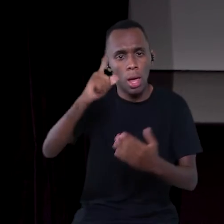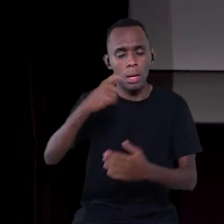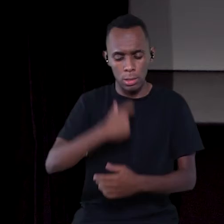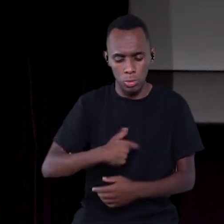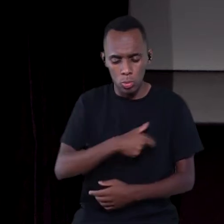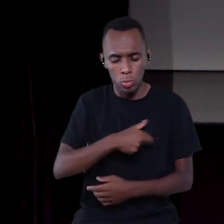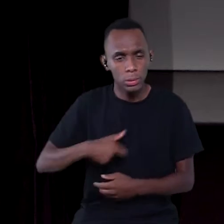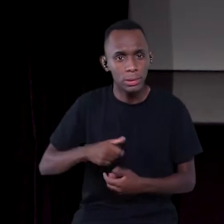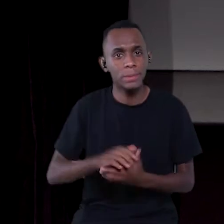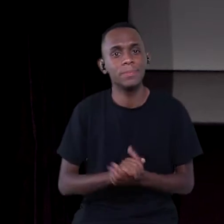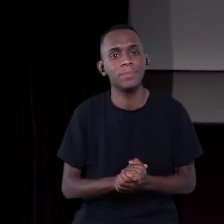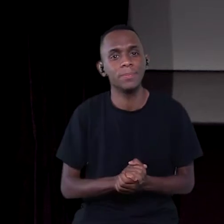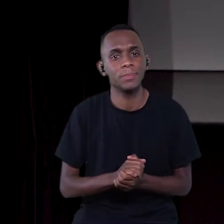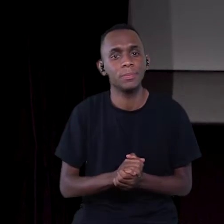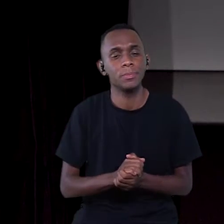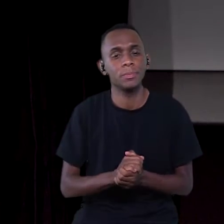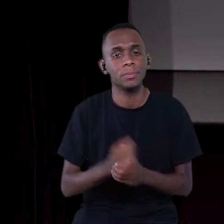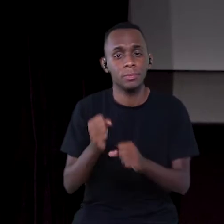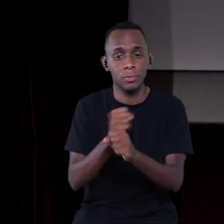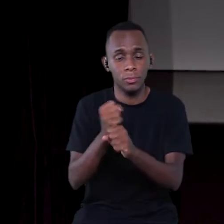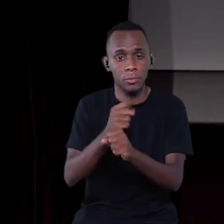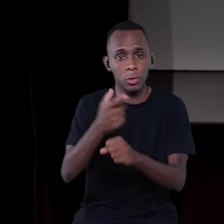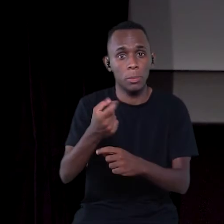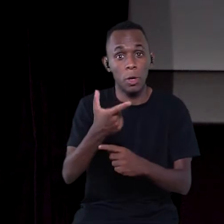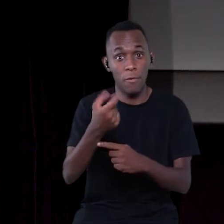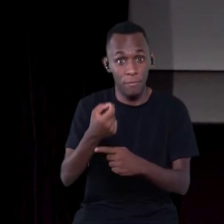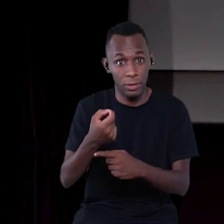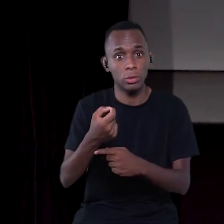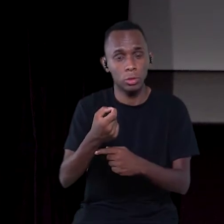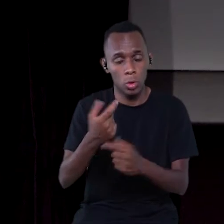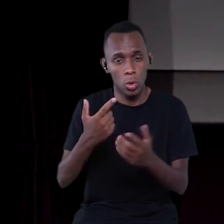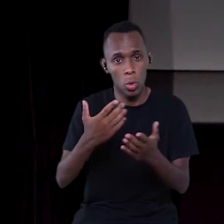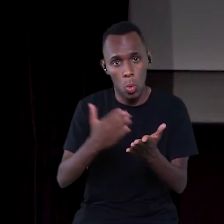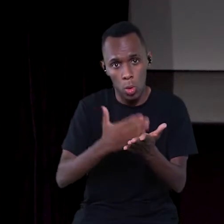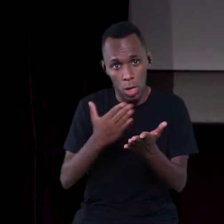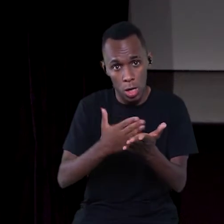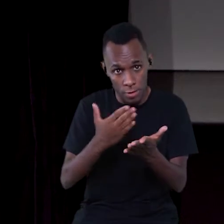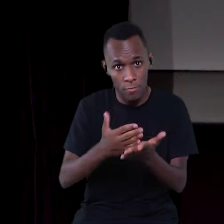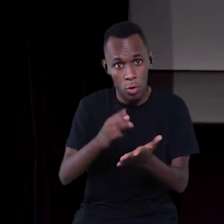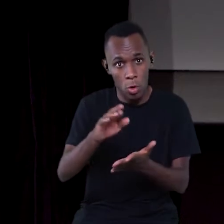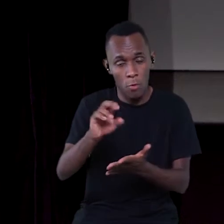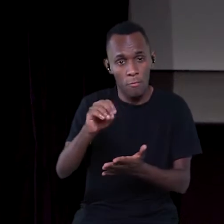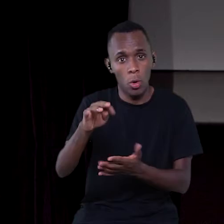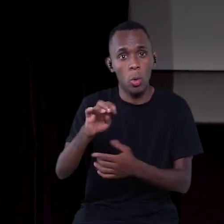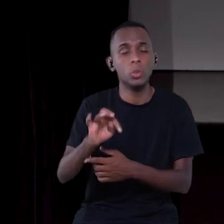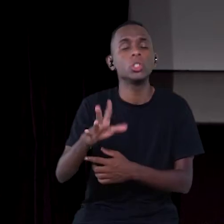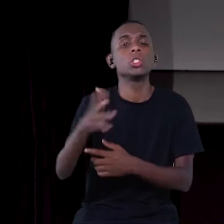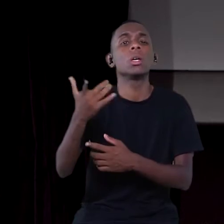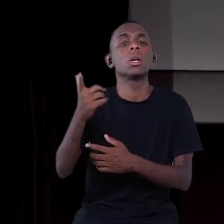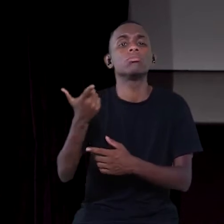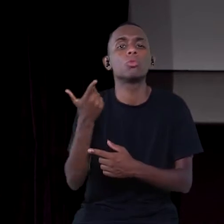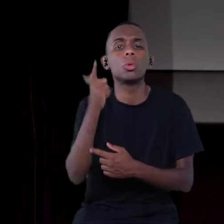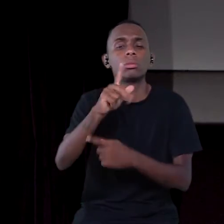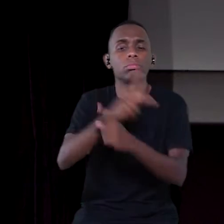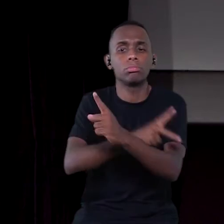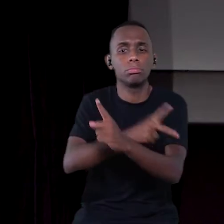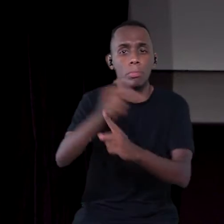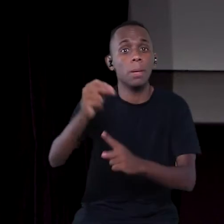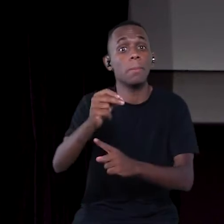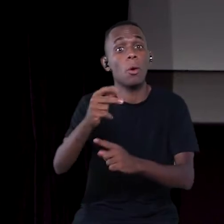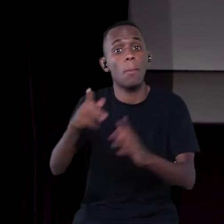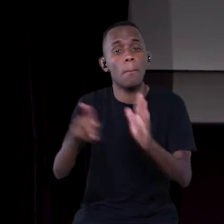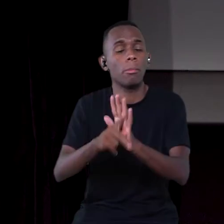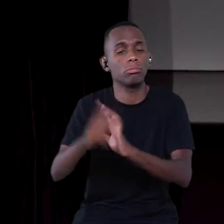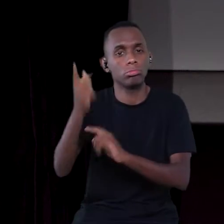na Suíça. Em 2020, seu romance Fronte rendeu a ele o Prêmio São Paulo de